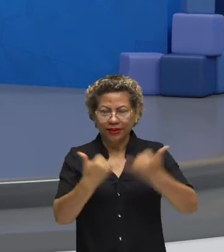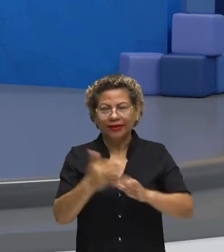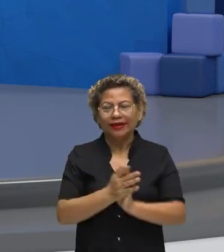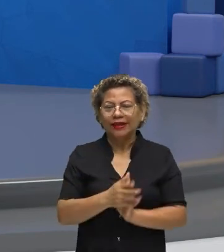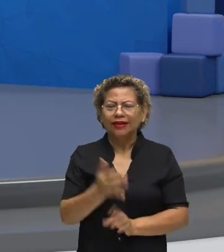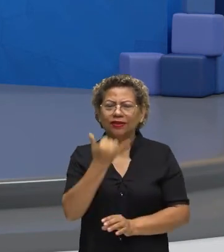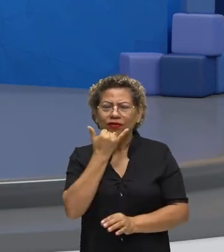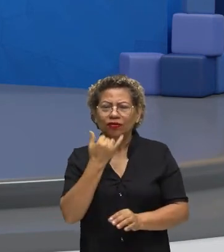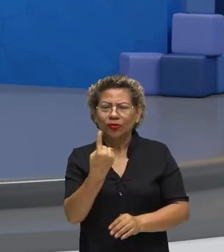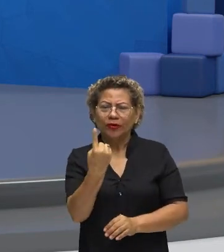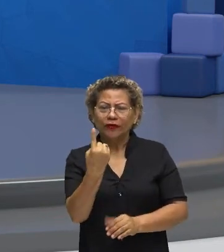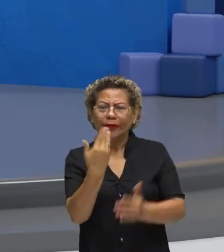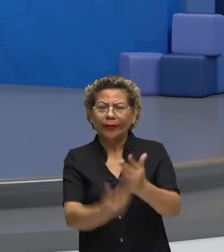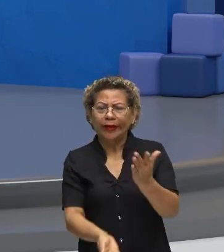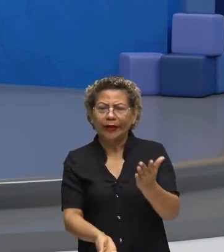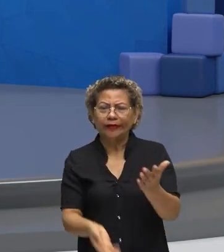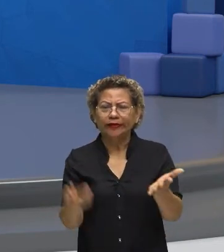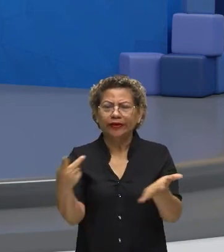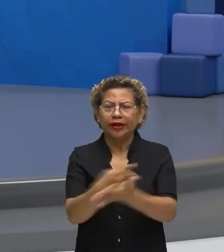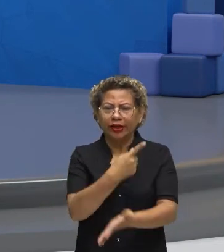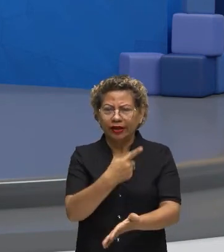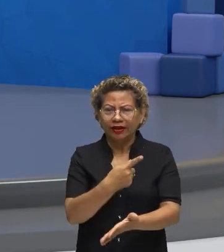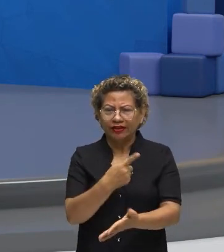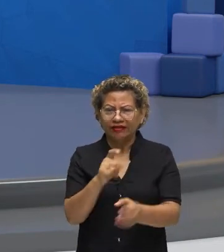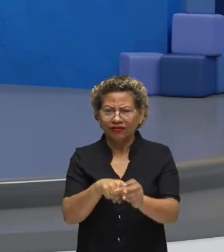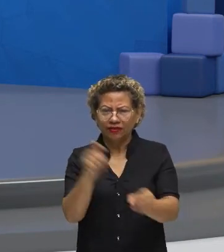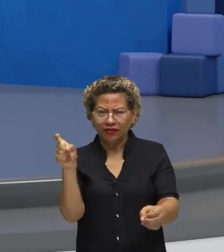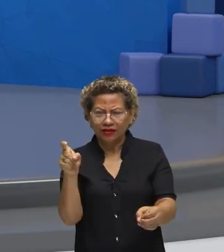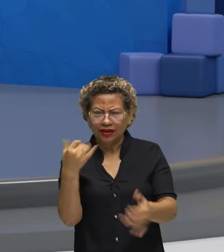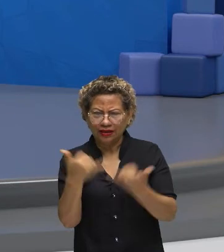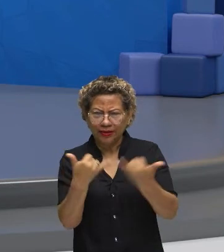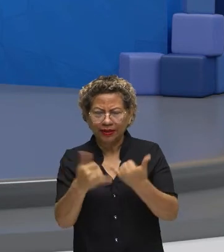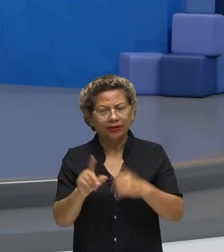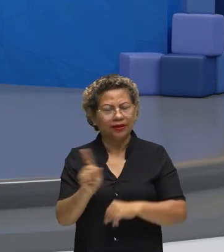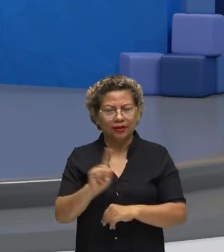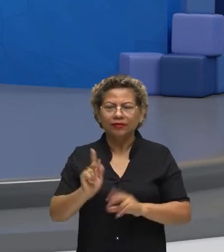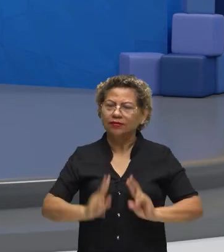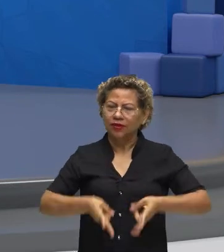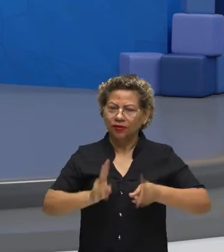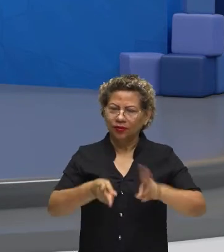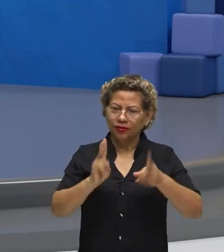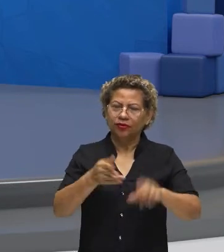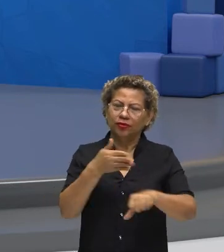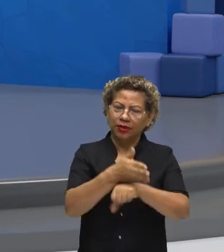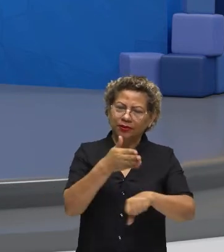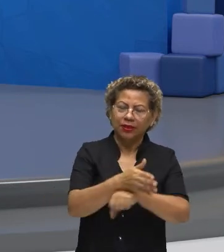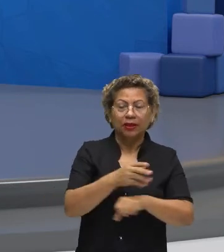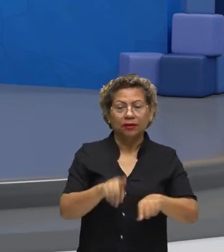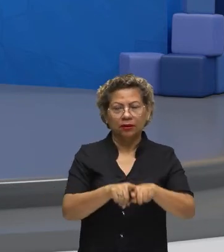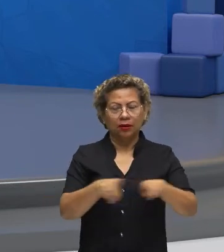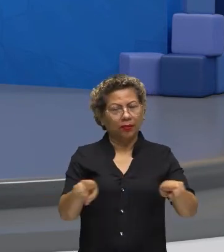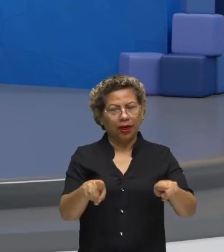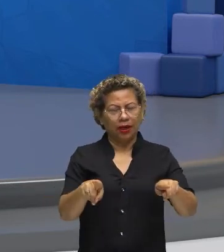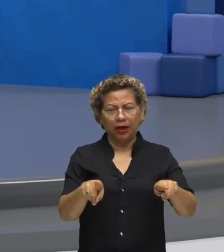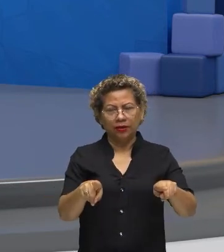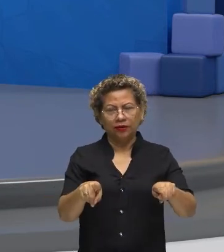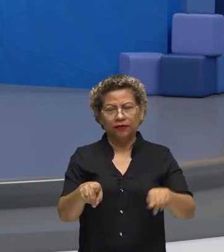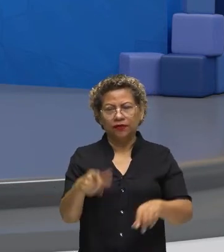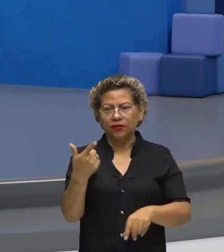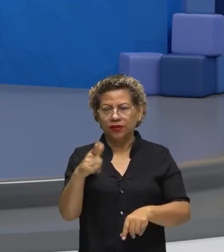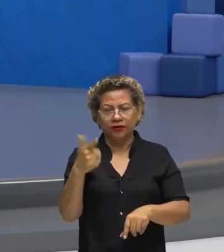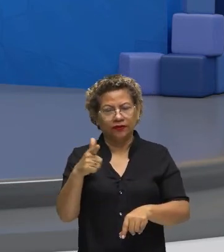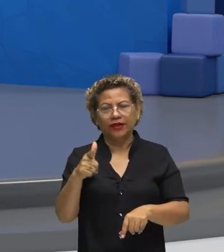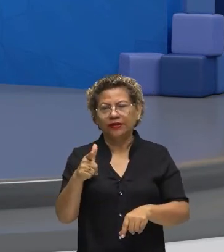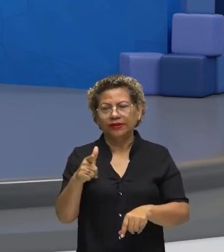perdi a minha vida e também já errei. Eu vou sair do jogo? Não. Você continua participando, mas você não vai estar mais no ranking, né?